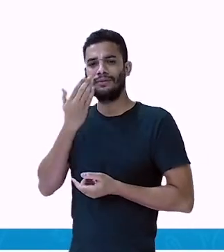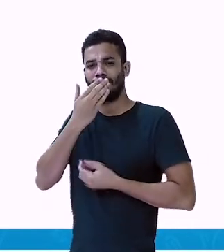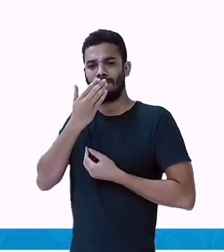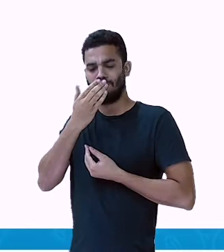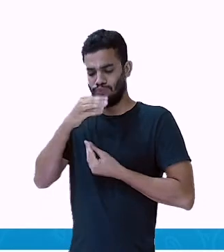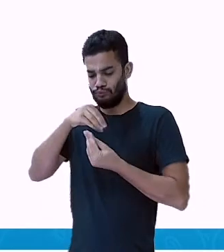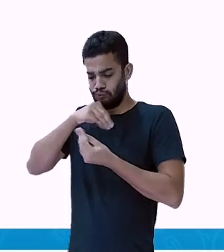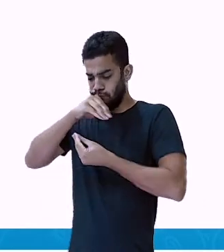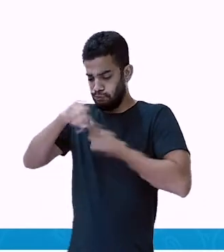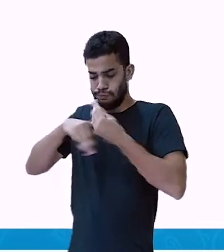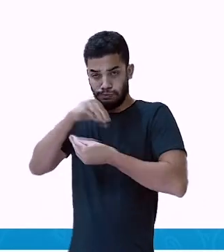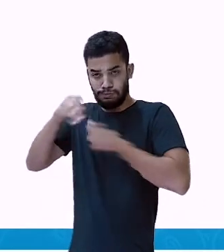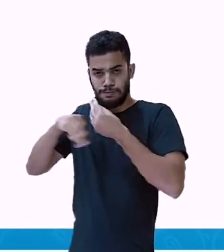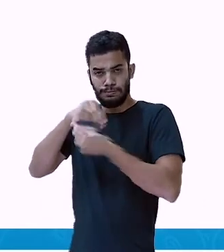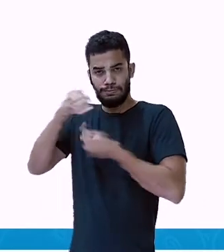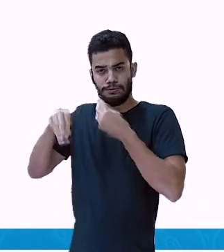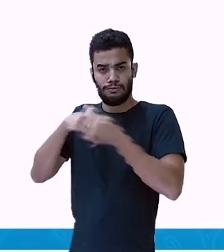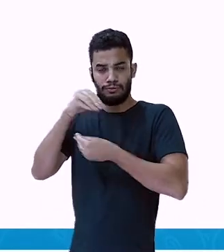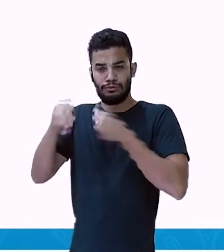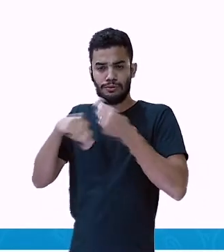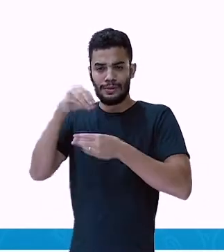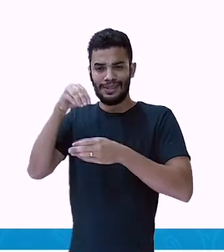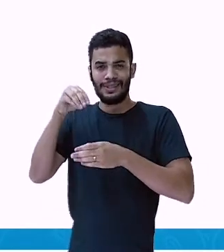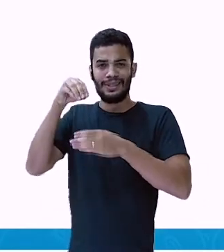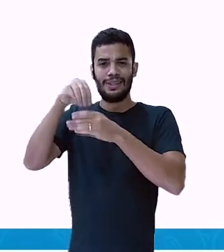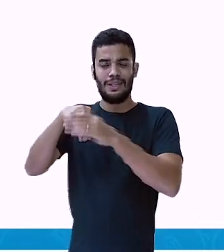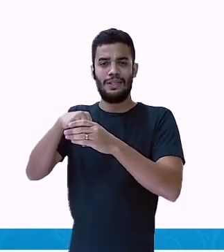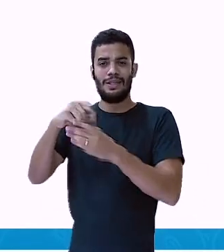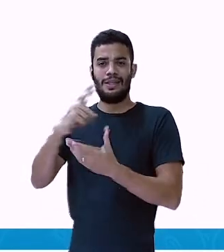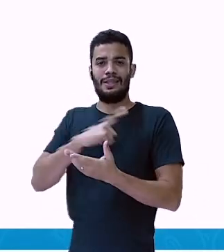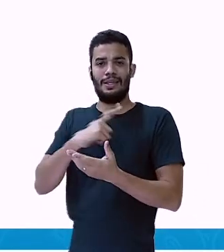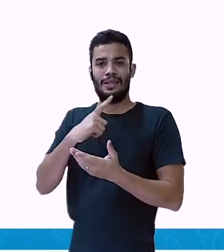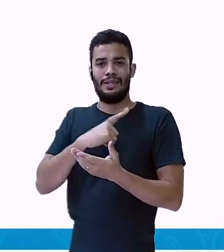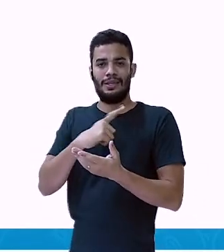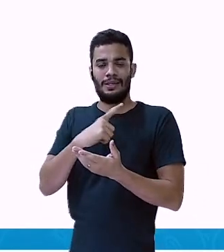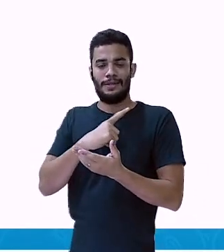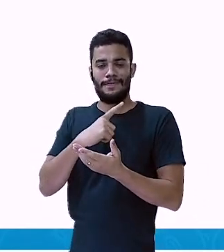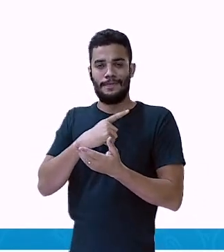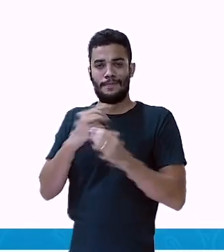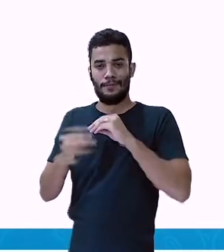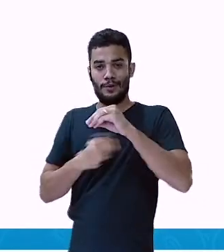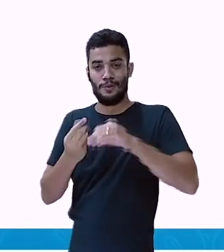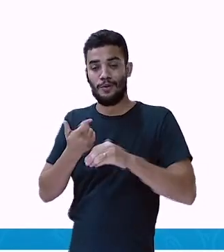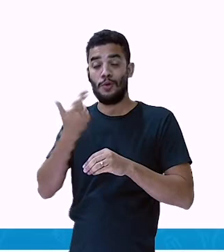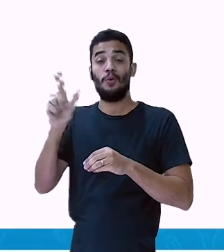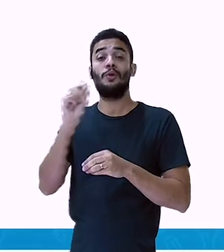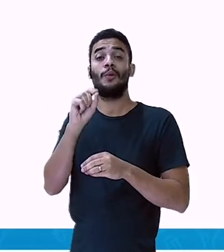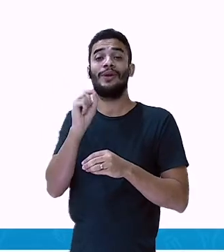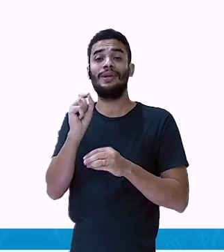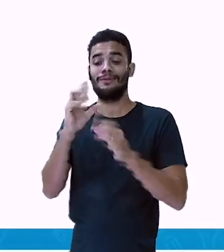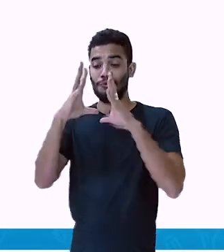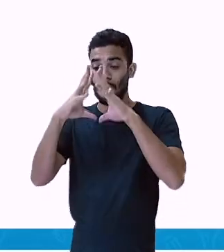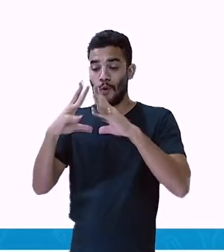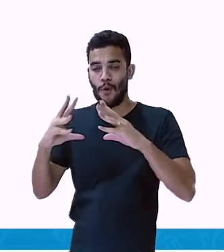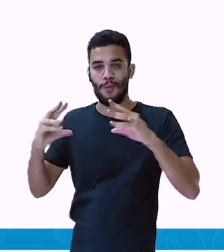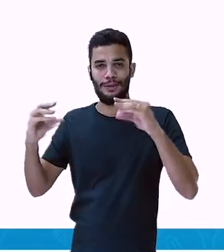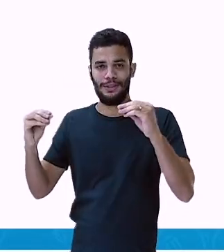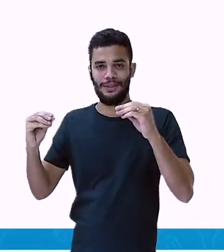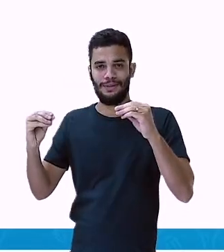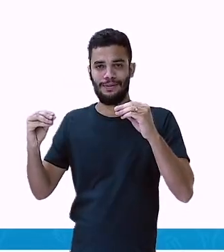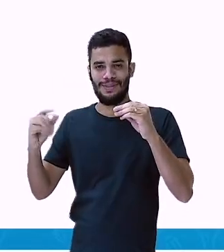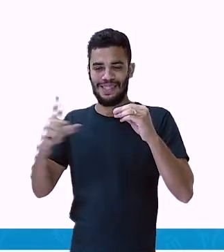água e aqui nós temos uma outra mistura homogênea, uma solução, agora com